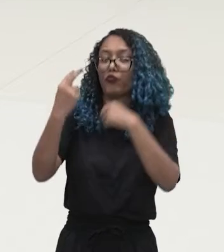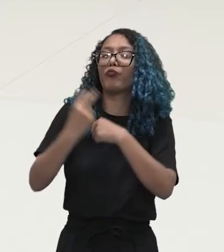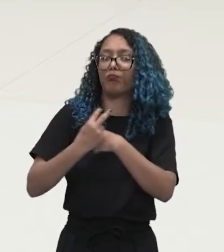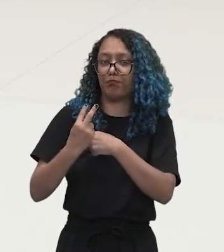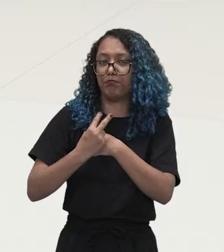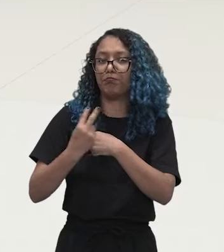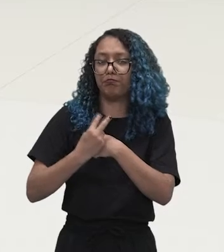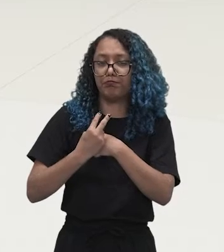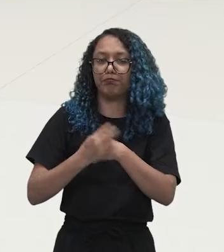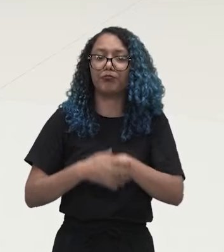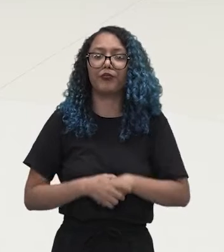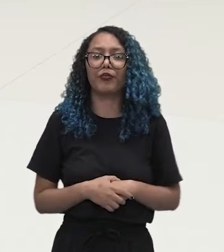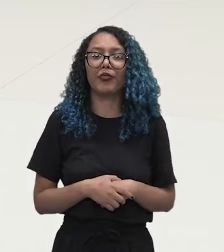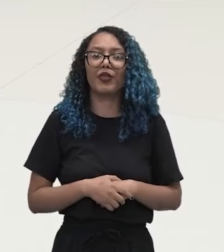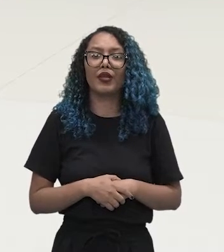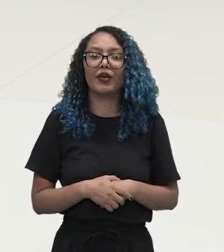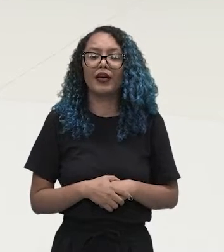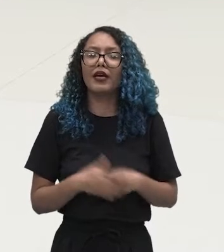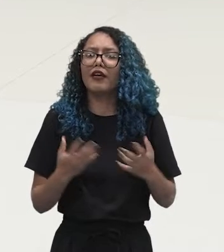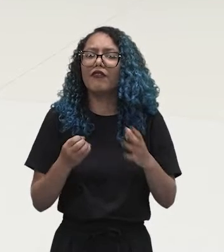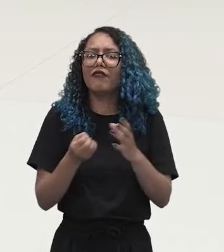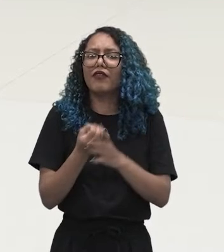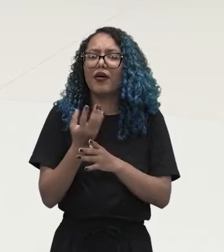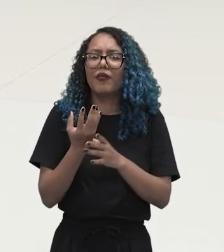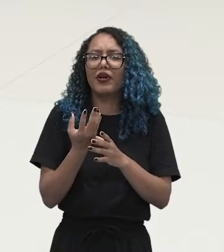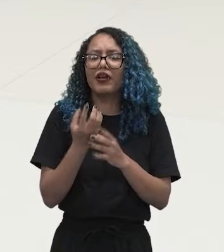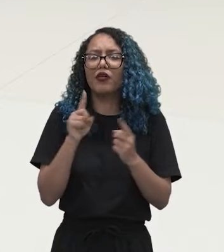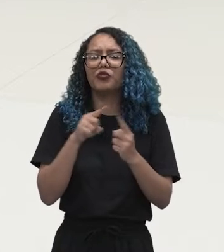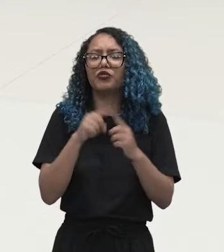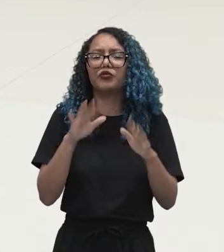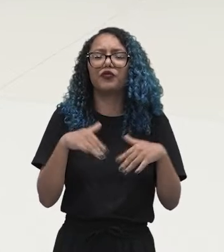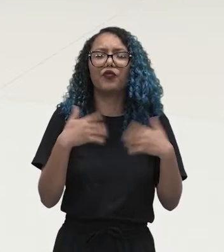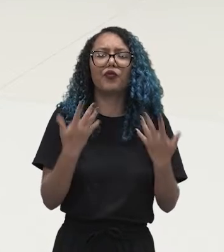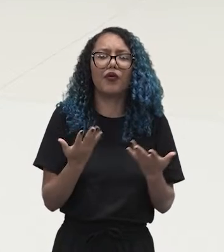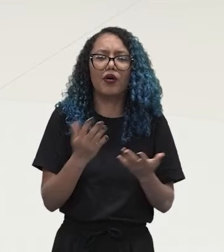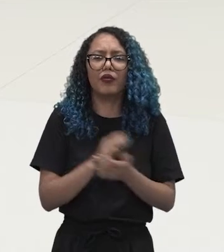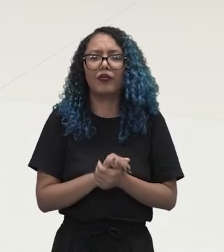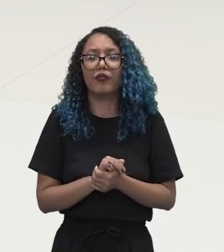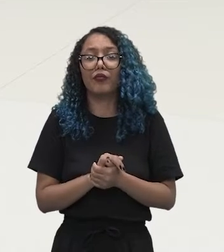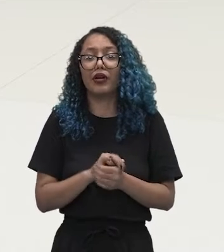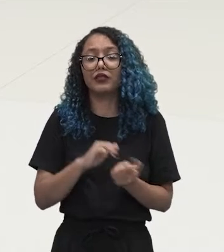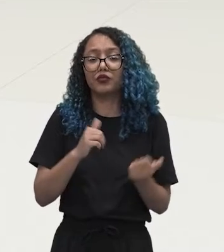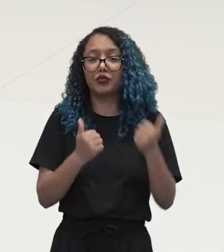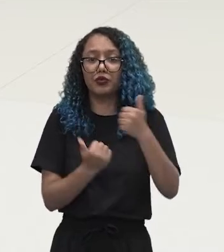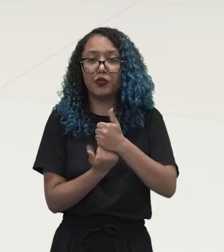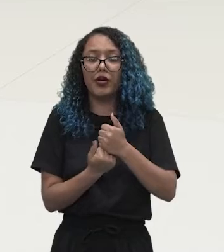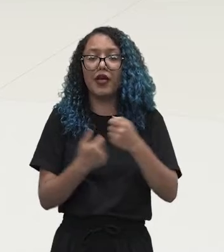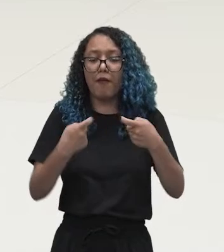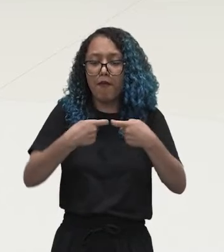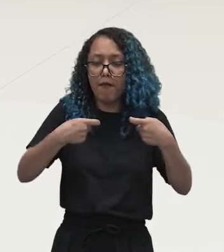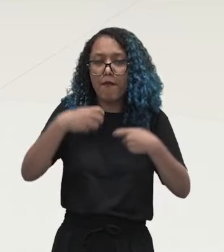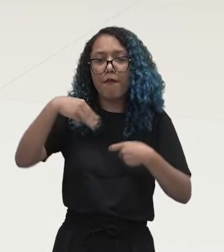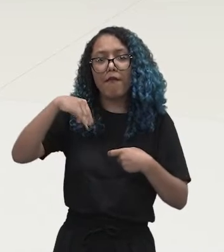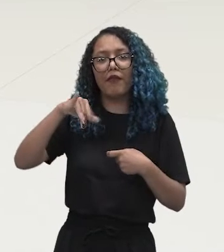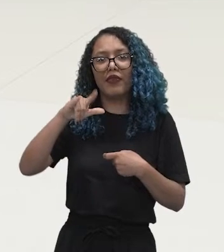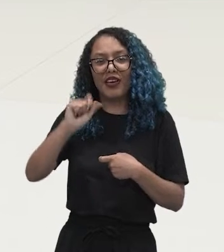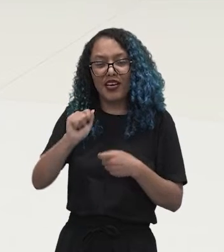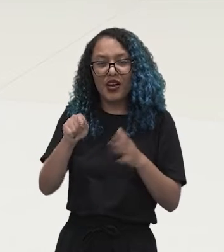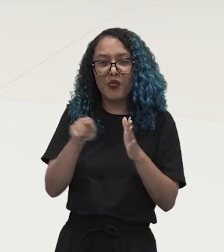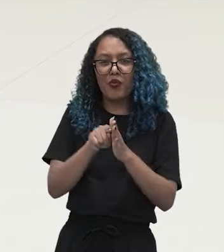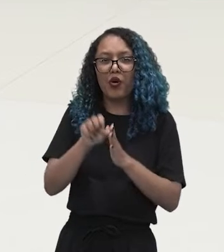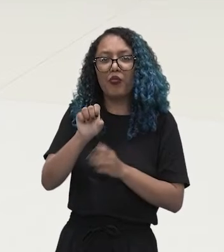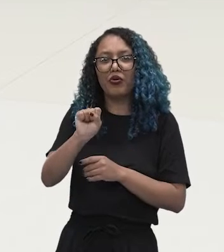fabricado, primeiramente, sabe por quê? Para substituir as meias de seda, porque seda é um